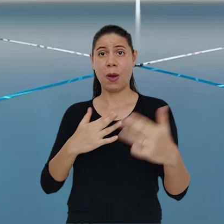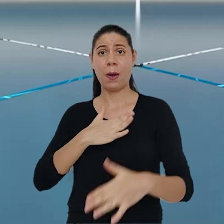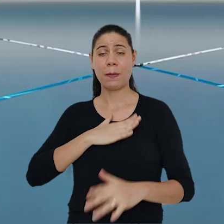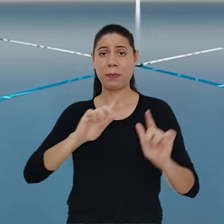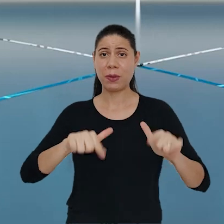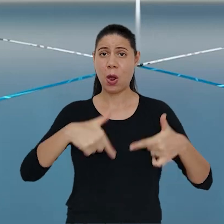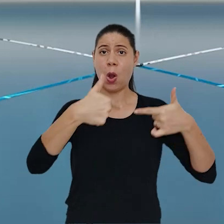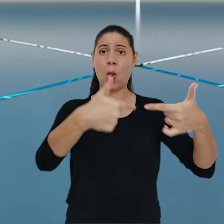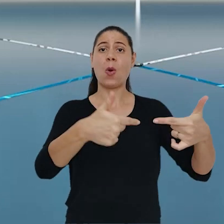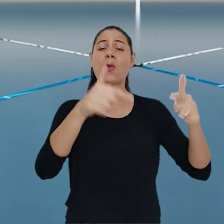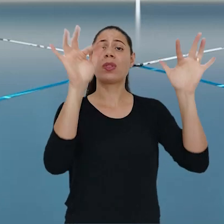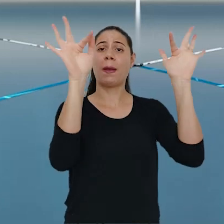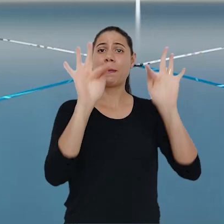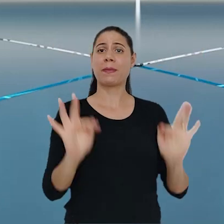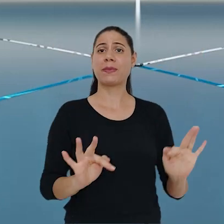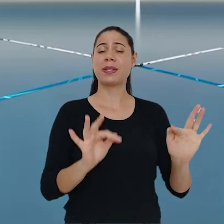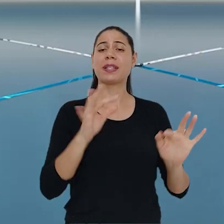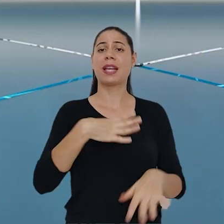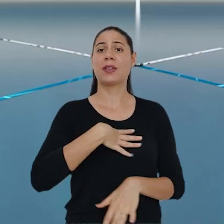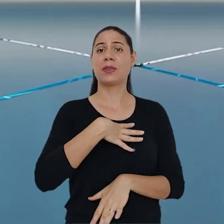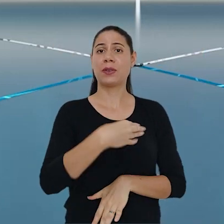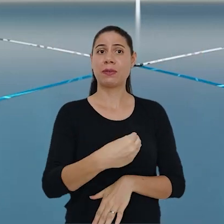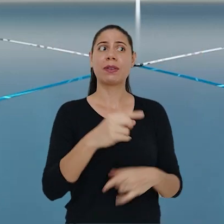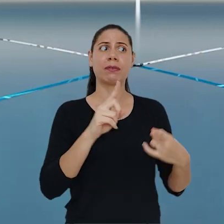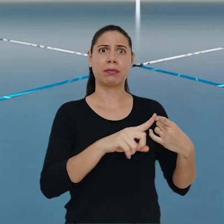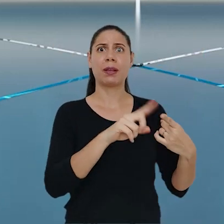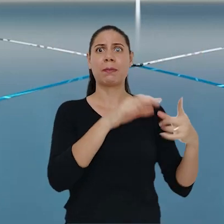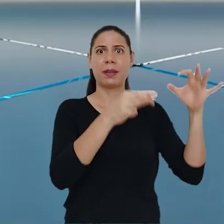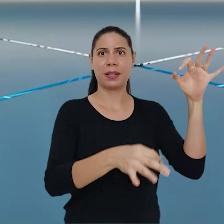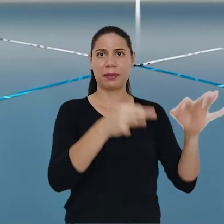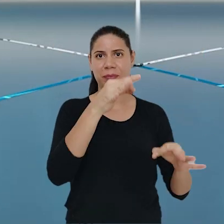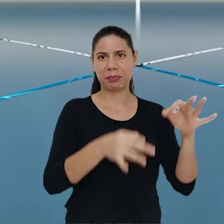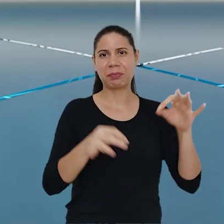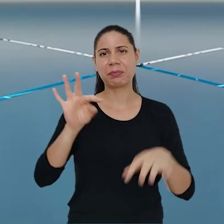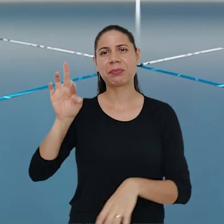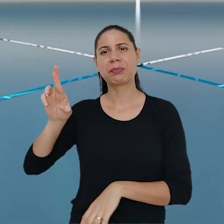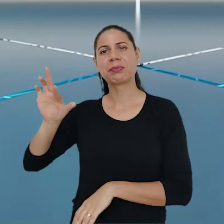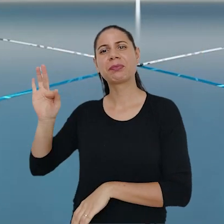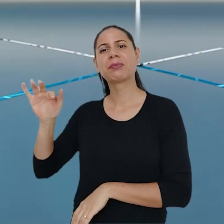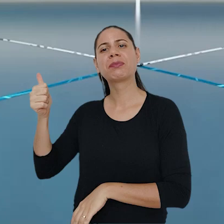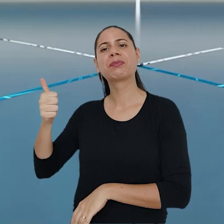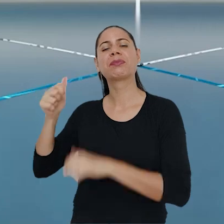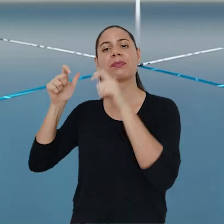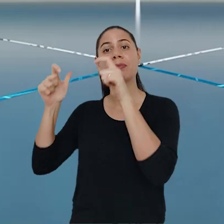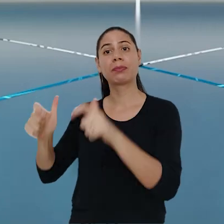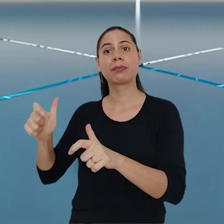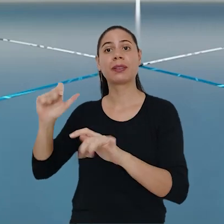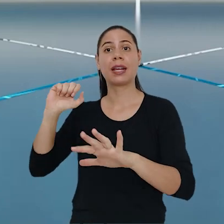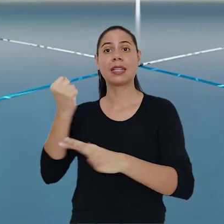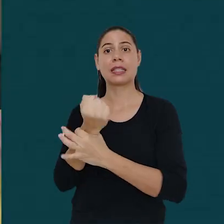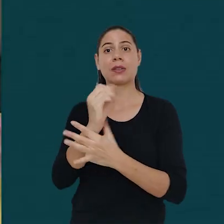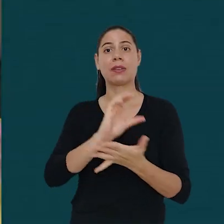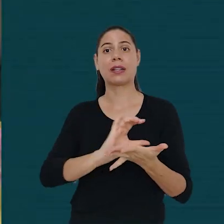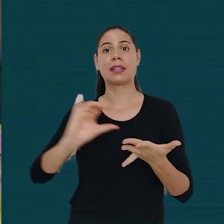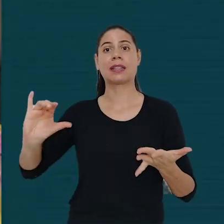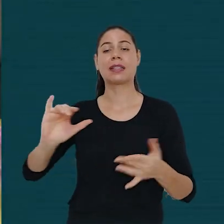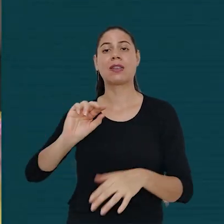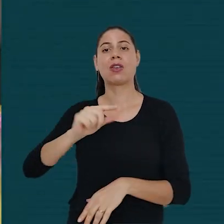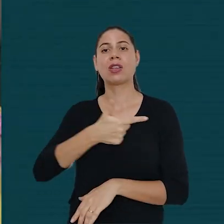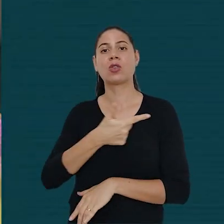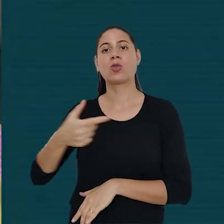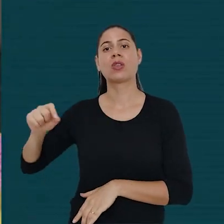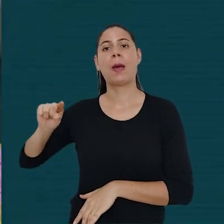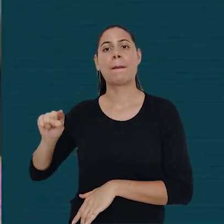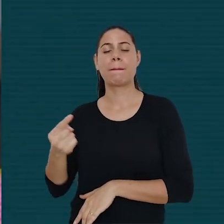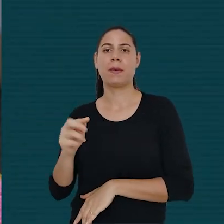pela felicidade dos filhos, até mesmo na Justiça. TRF da Primeira Região garante indenização de